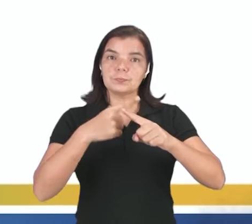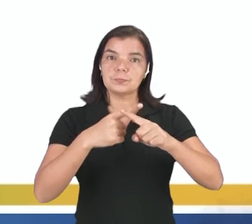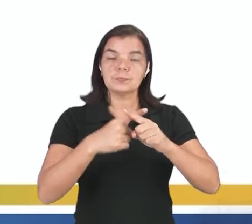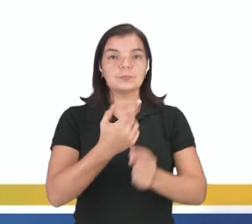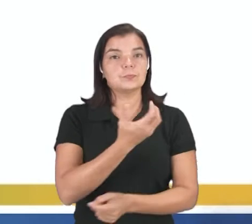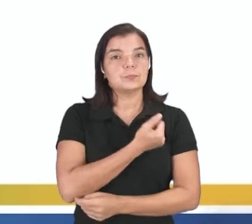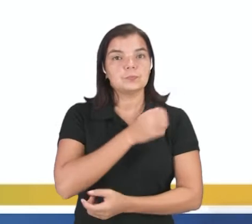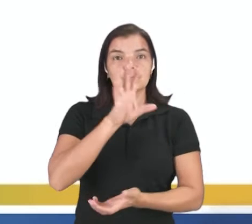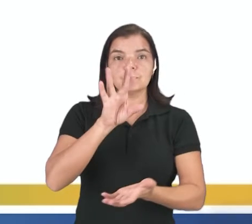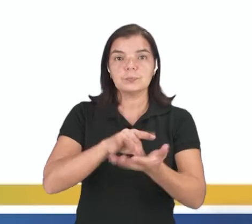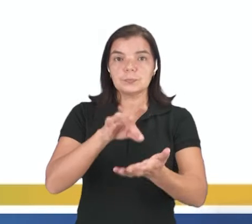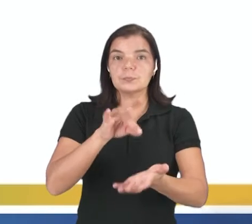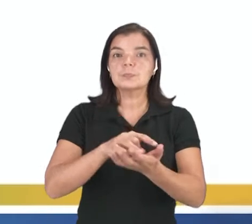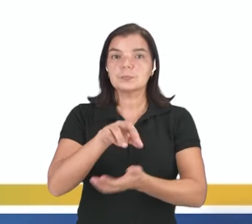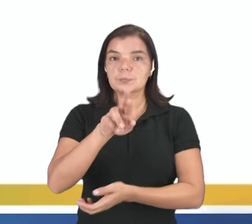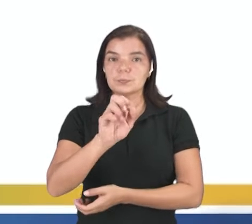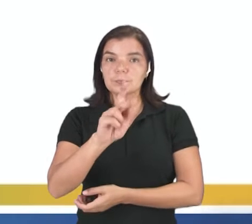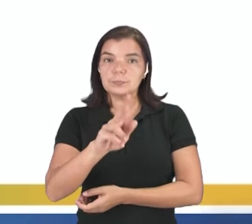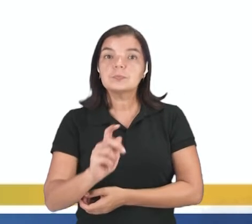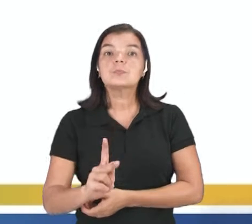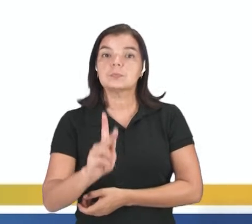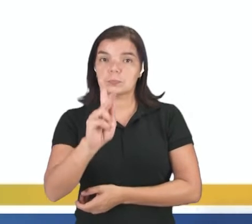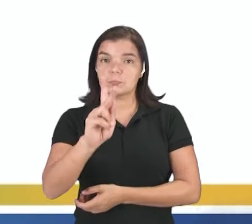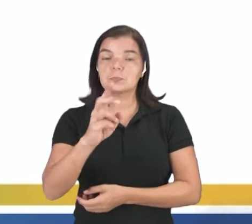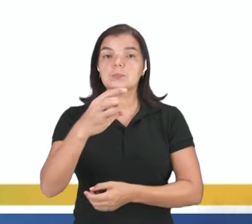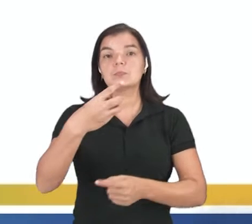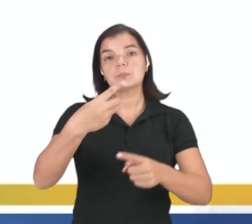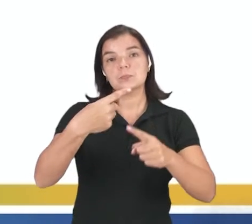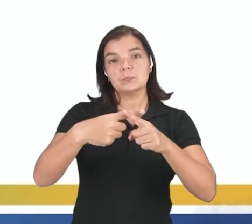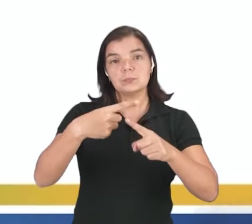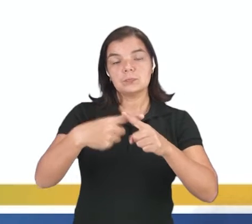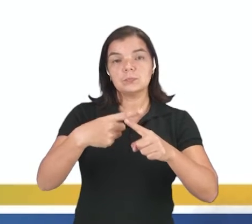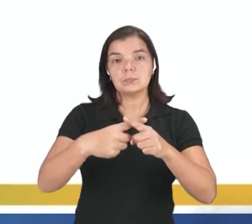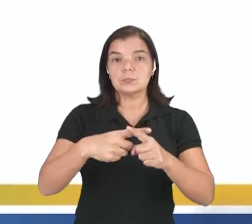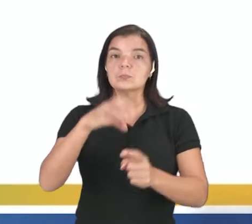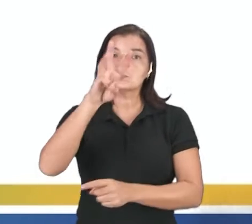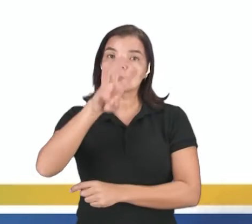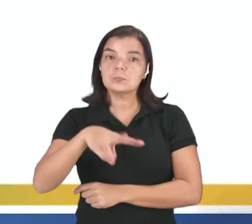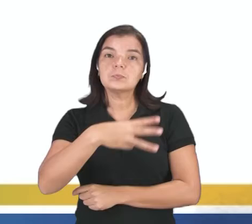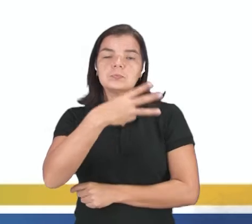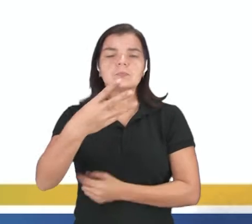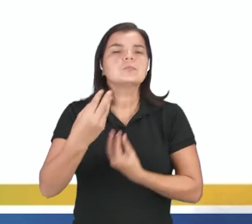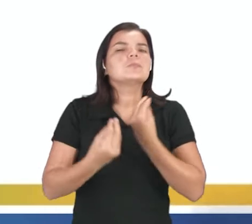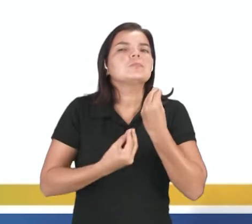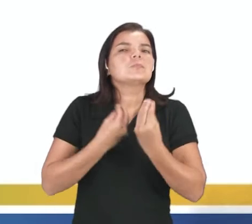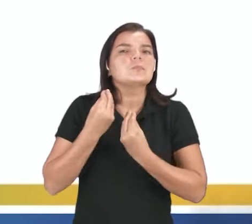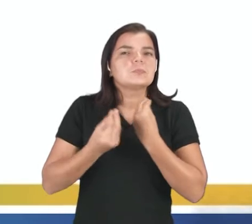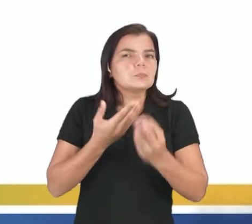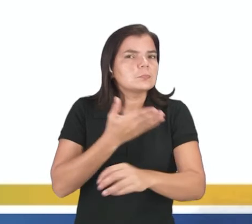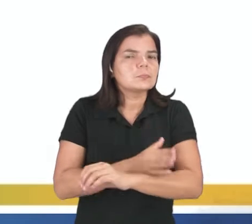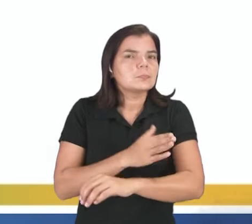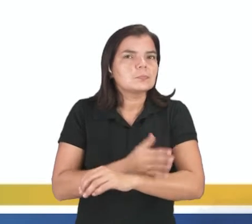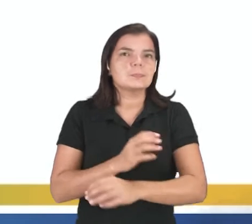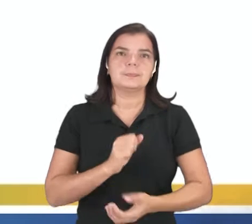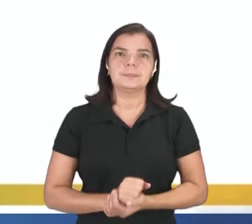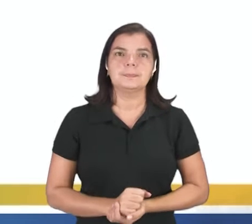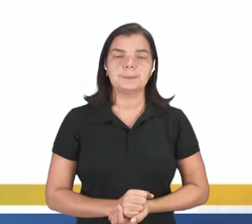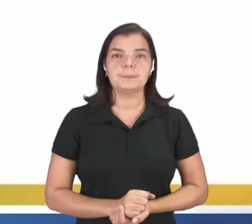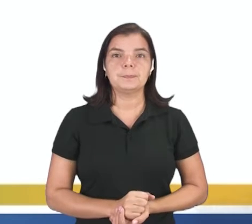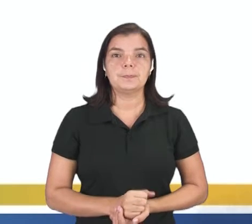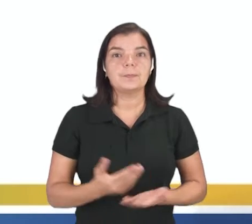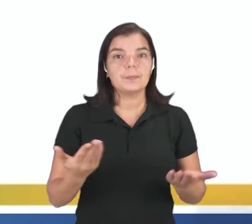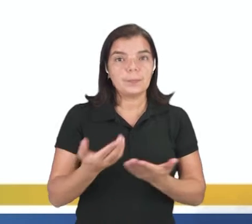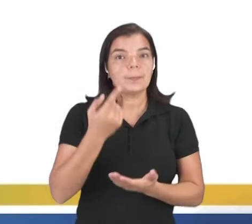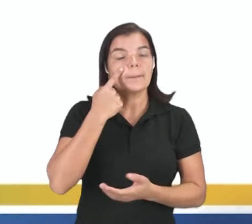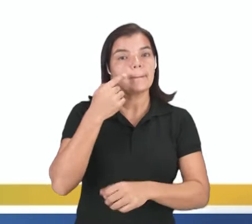de um número real, que é o K, multiplicado por uma matriz. Então, como é que fica isso na prática? Então, vamos ver lá